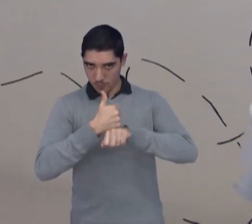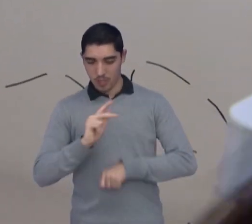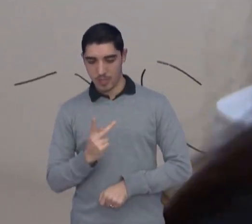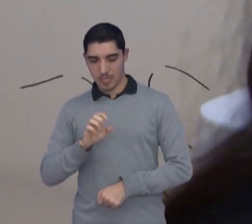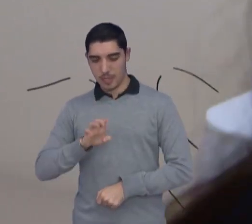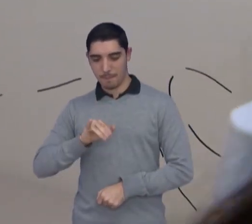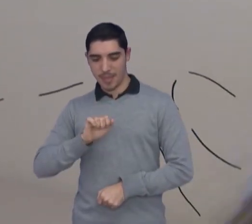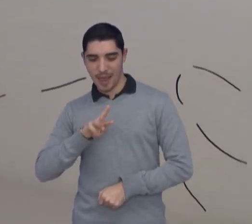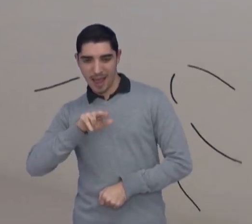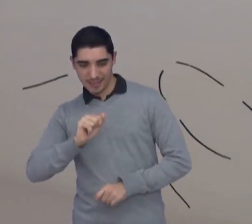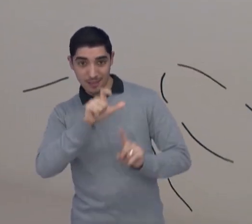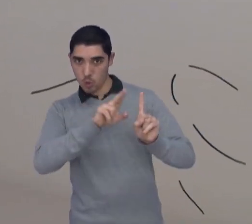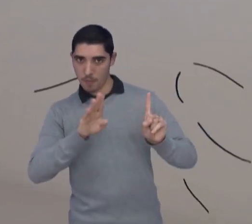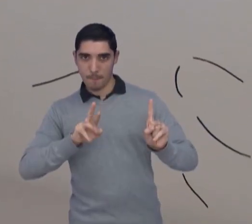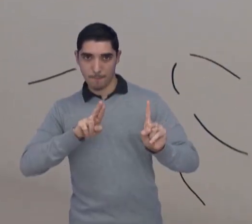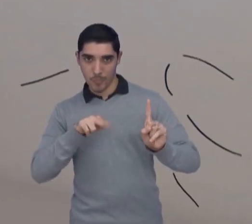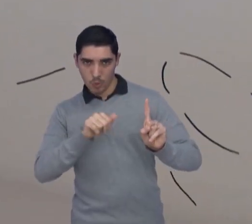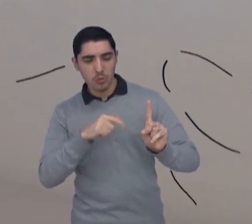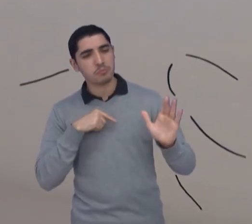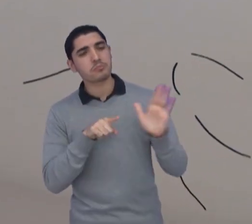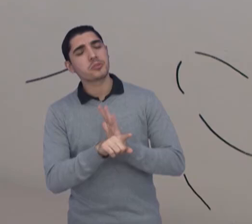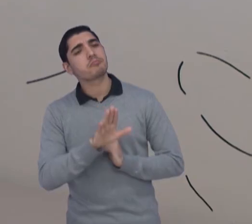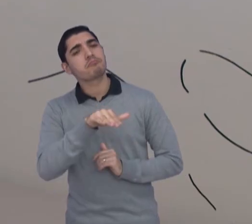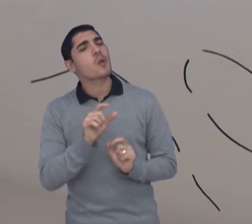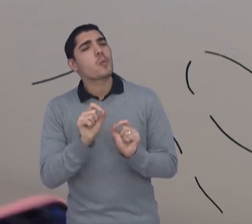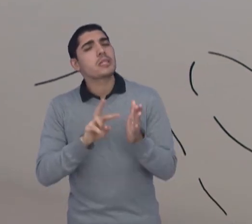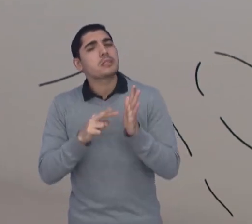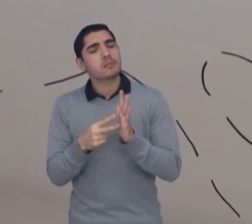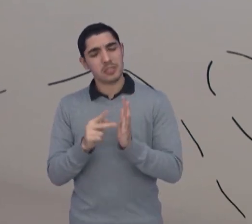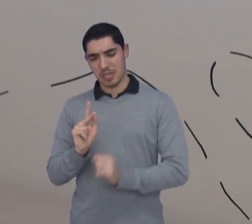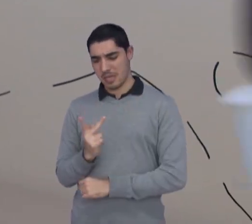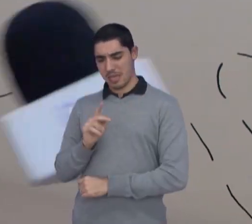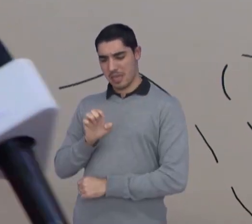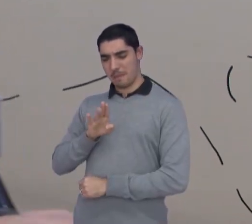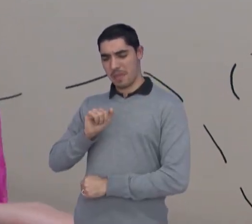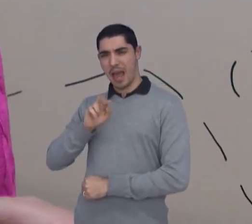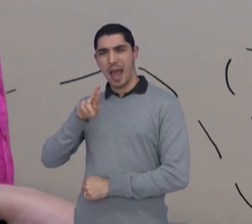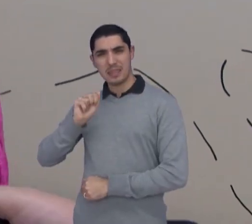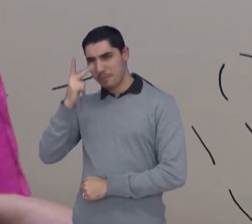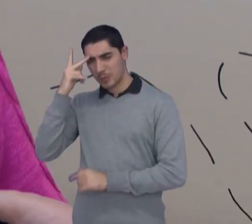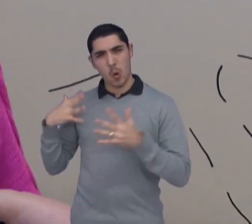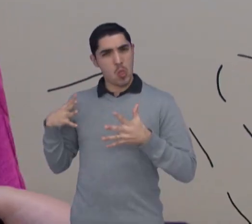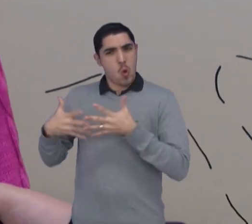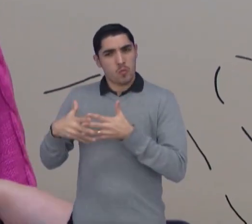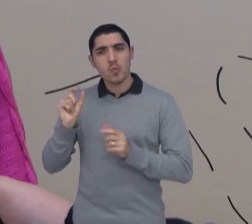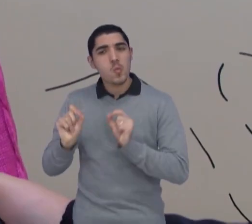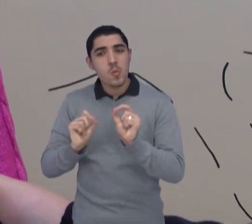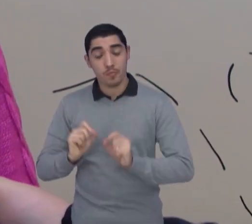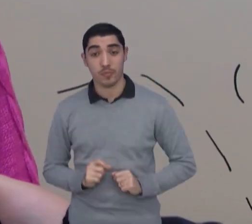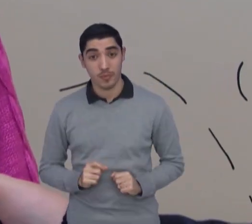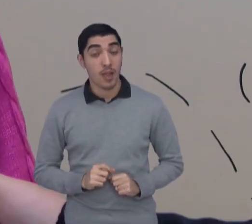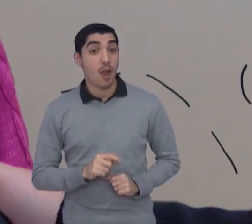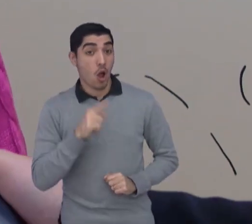termo, né, ebiatra, que as pessoas normalmente às vezes acabam confundindo ou nem sabendo o que é. Ebiatra, na verdade, é a continuidade